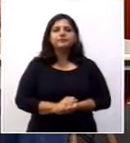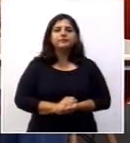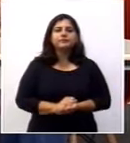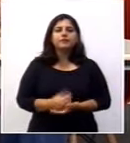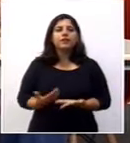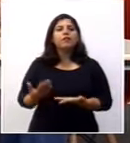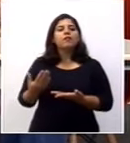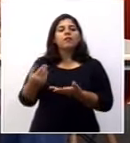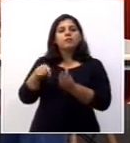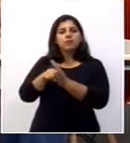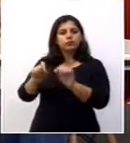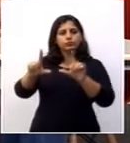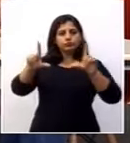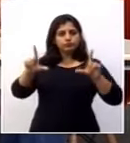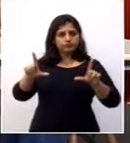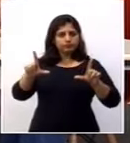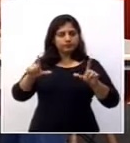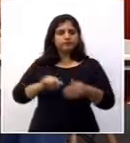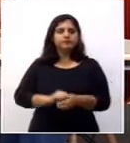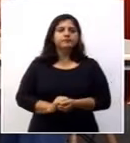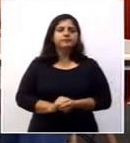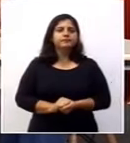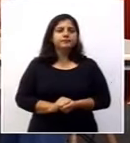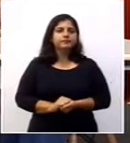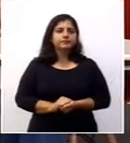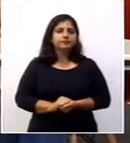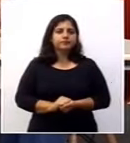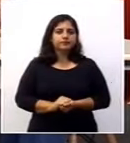Vou deixar as perguntas na tela.